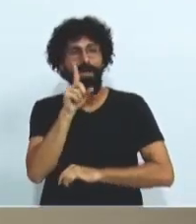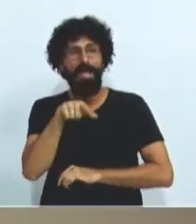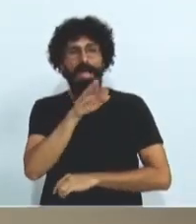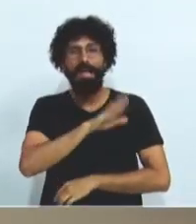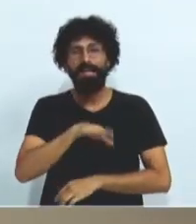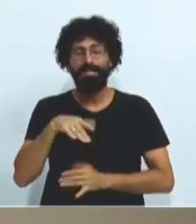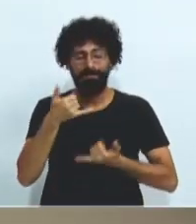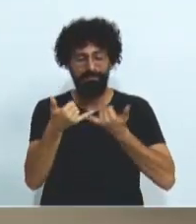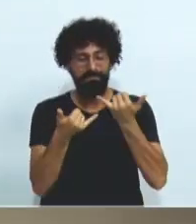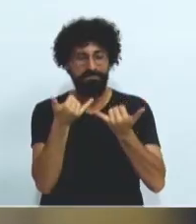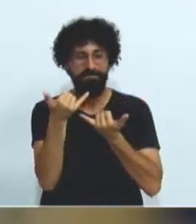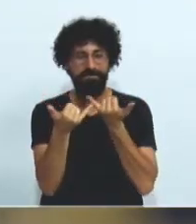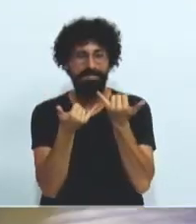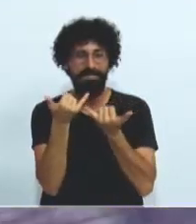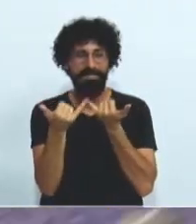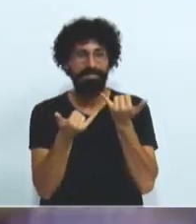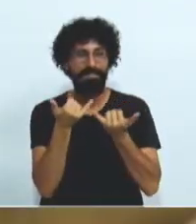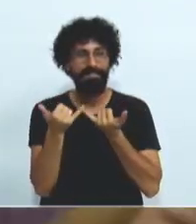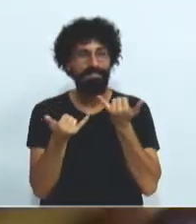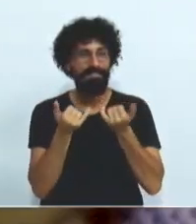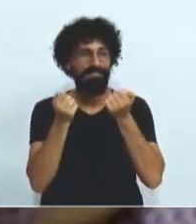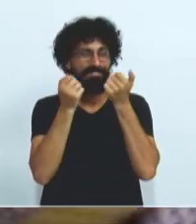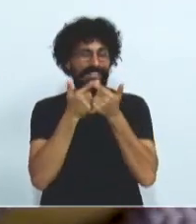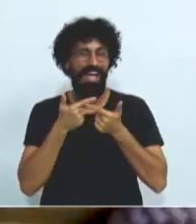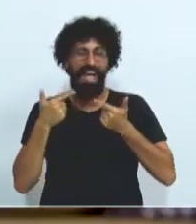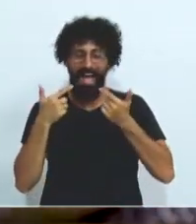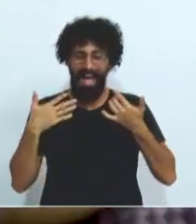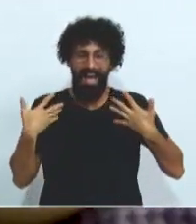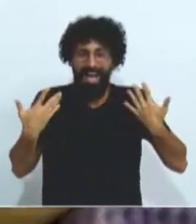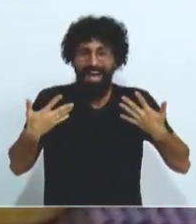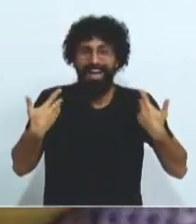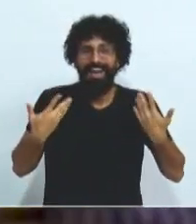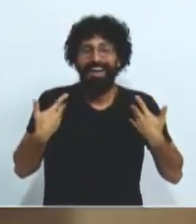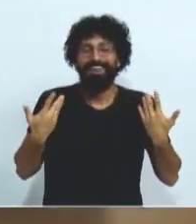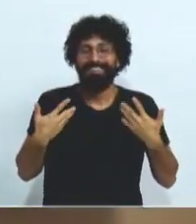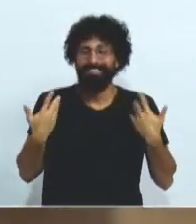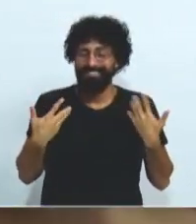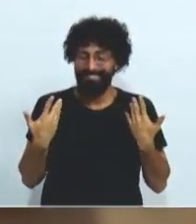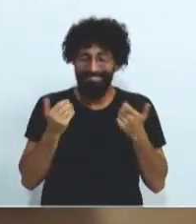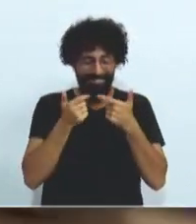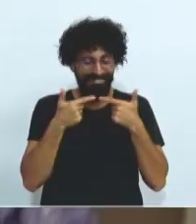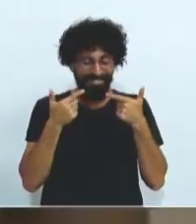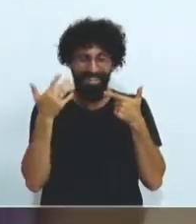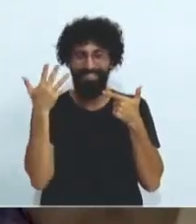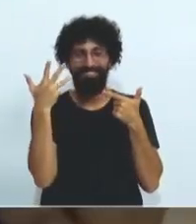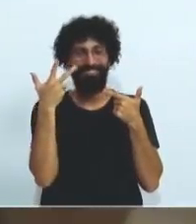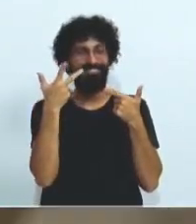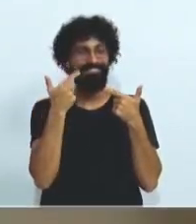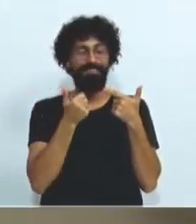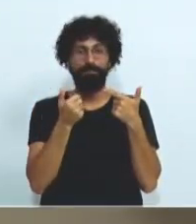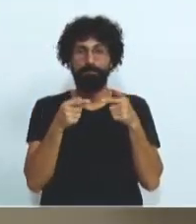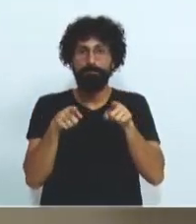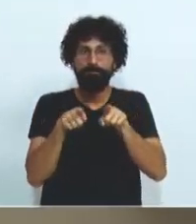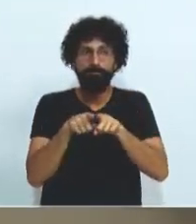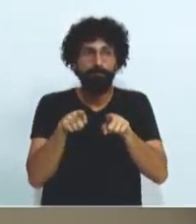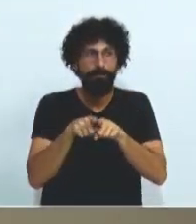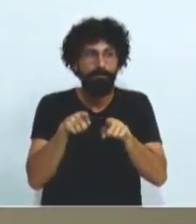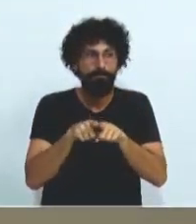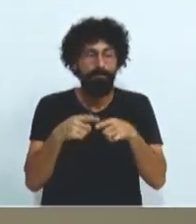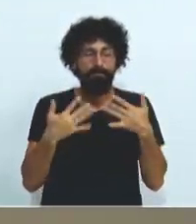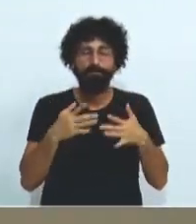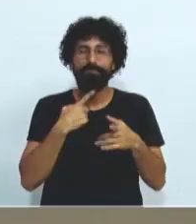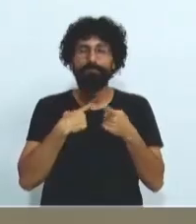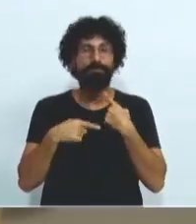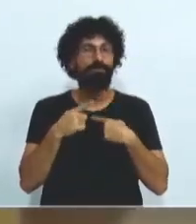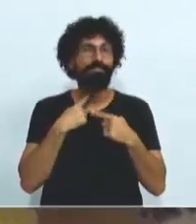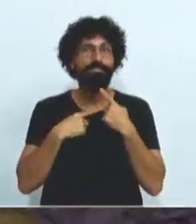criança brincando, cheia de alegria, com um sorriso encantador. E muita, mas muita